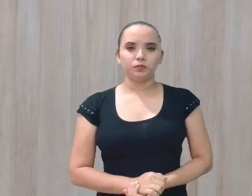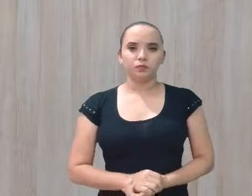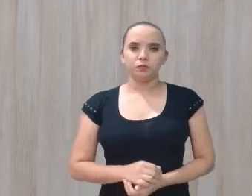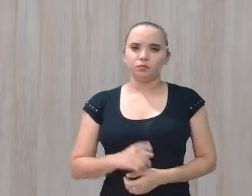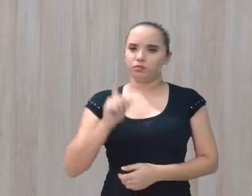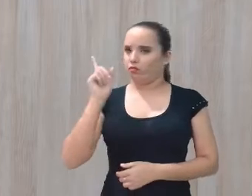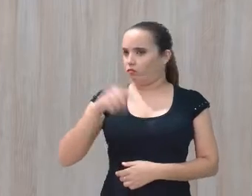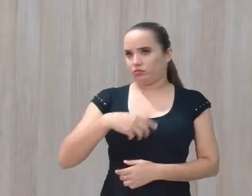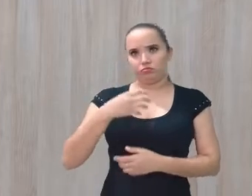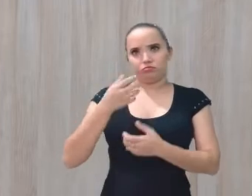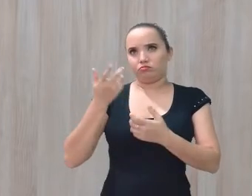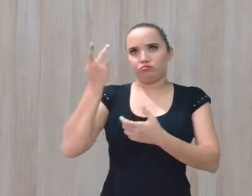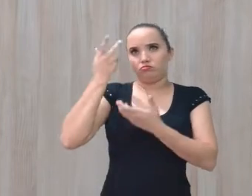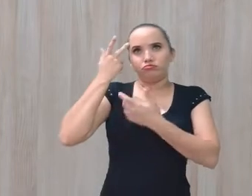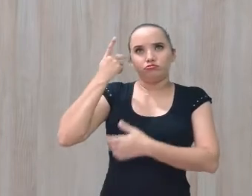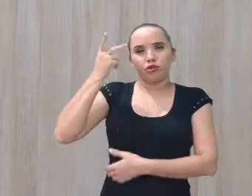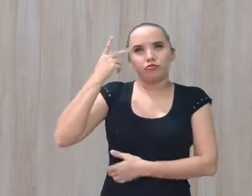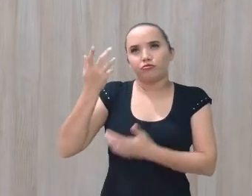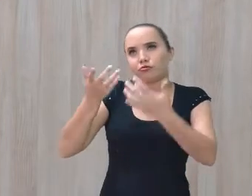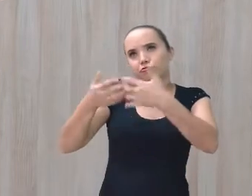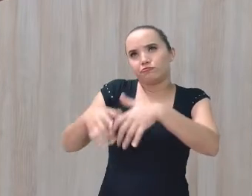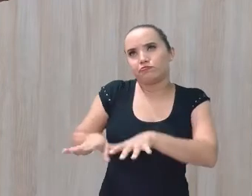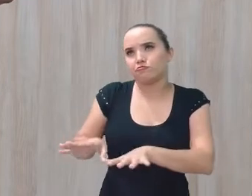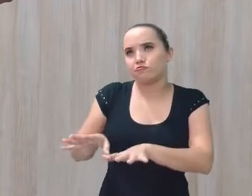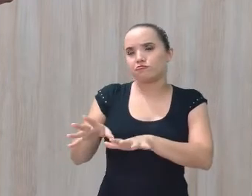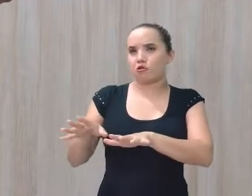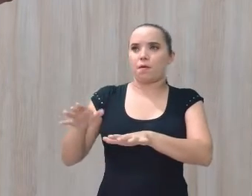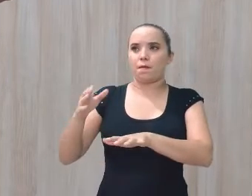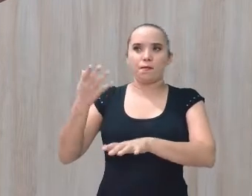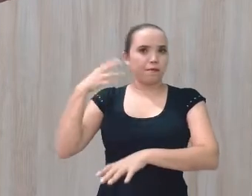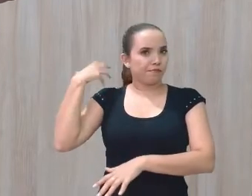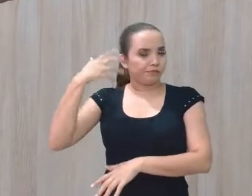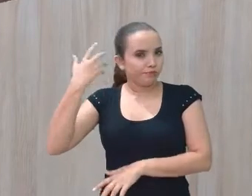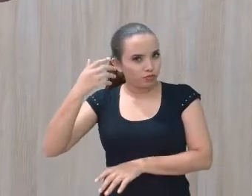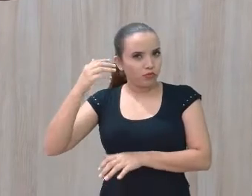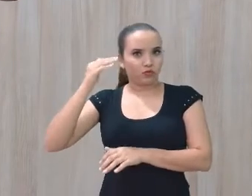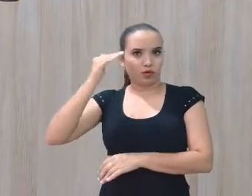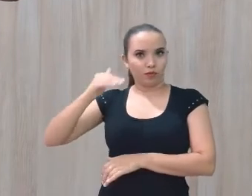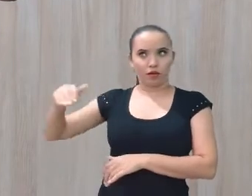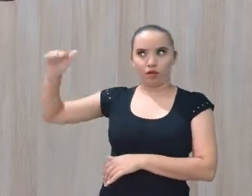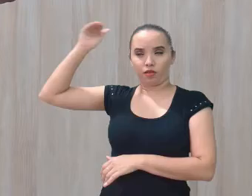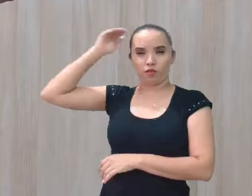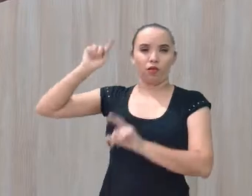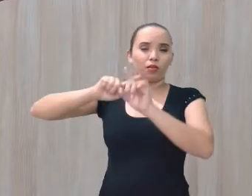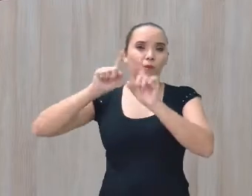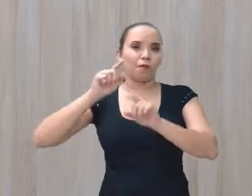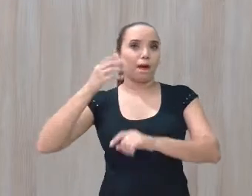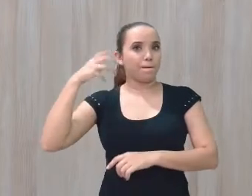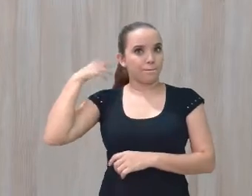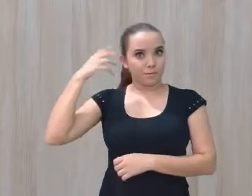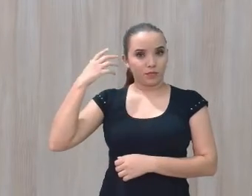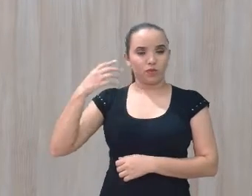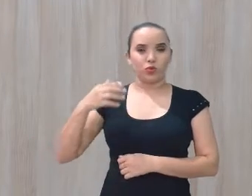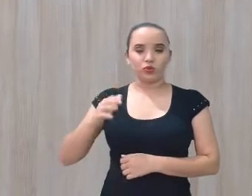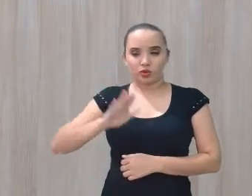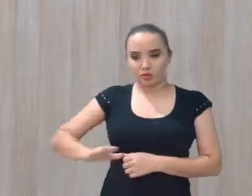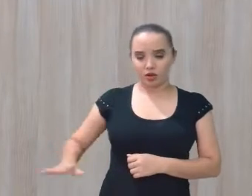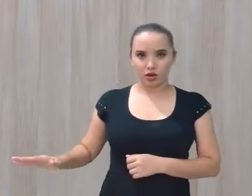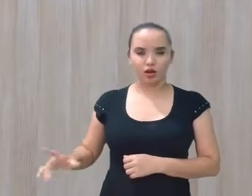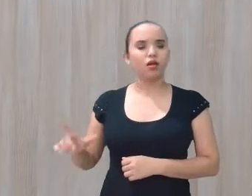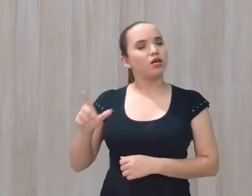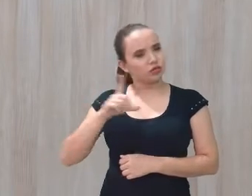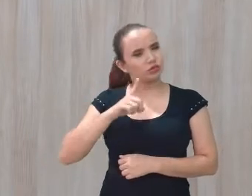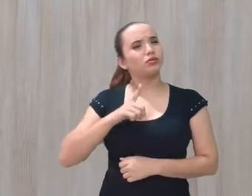Não é muito comum nas músicas para adultos, né? Mas a música infantil